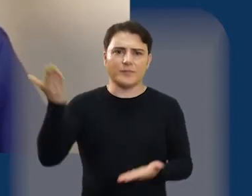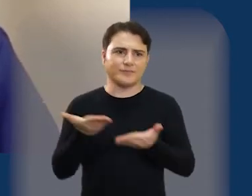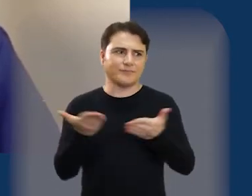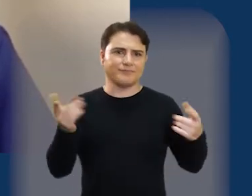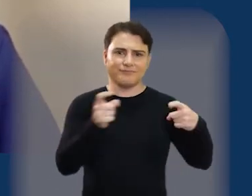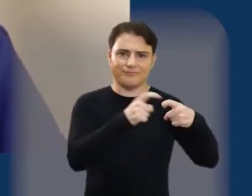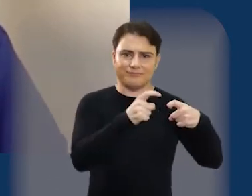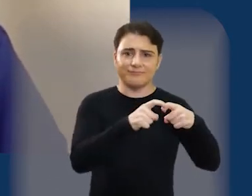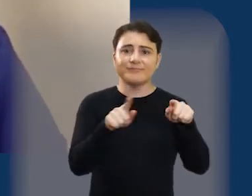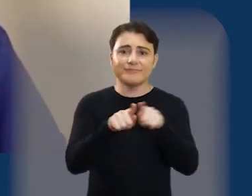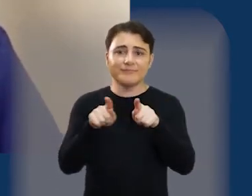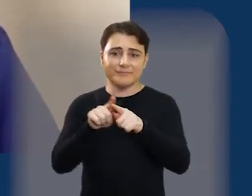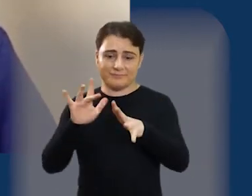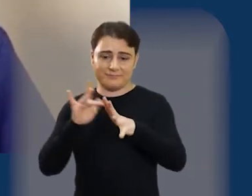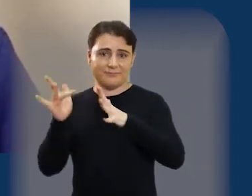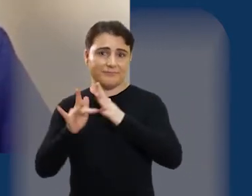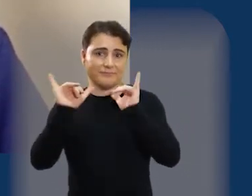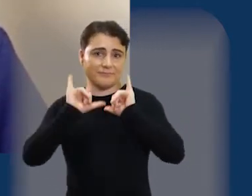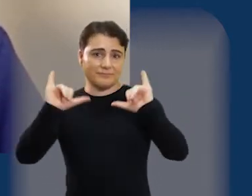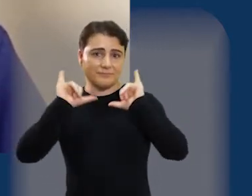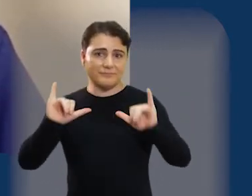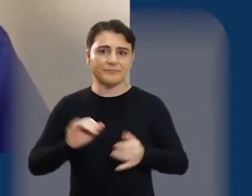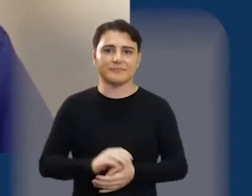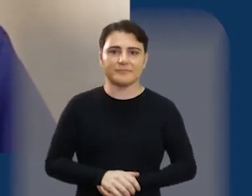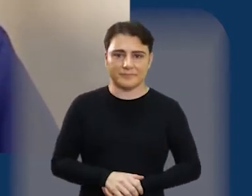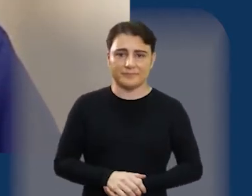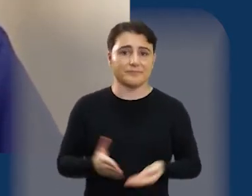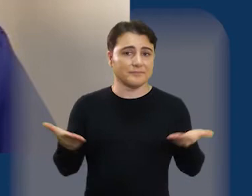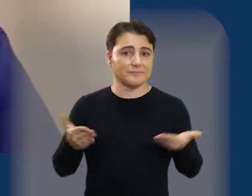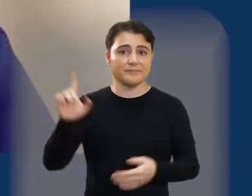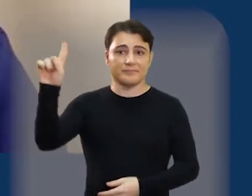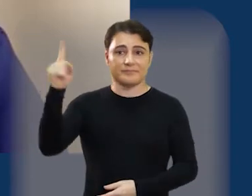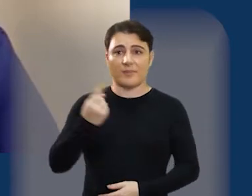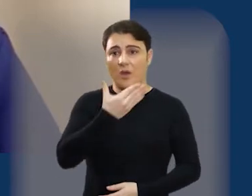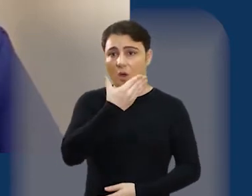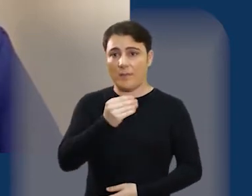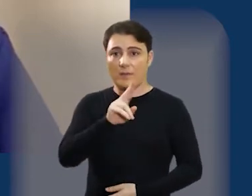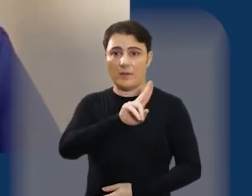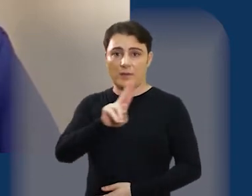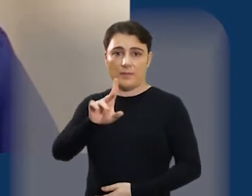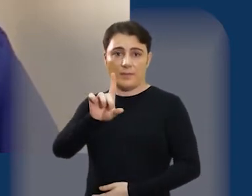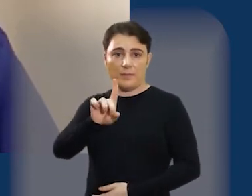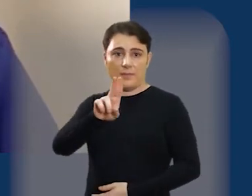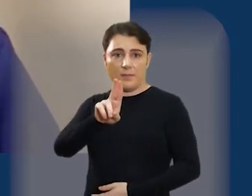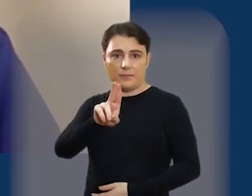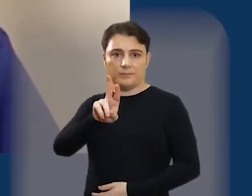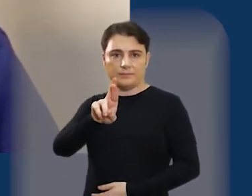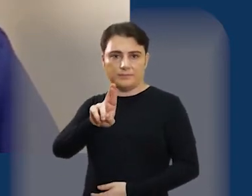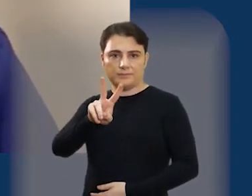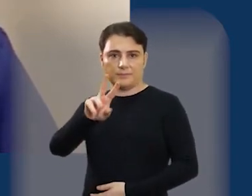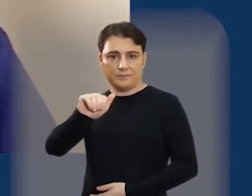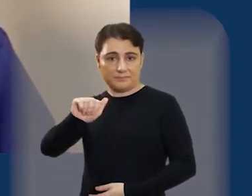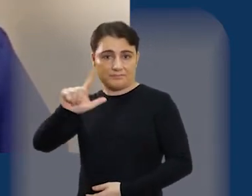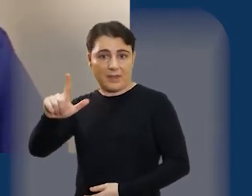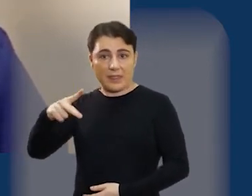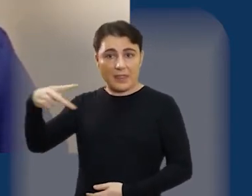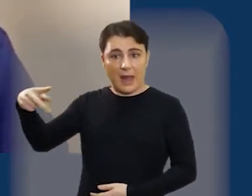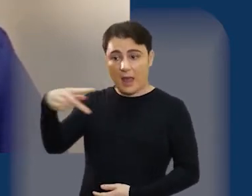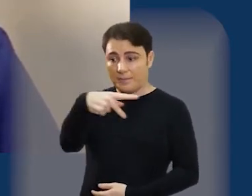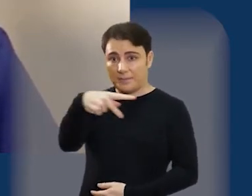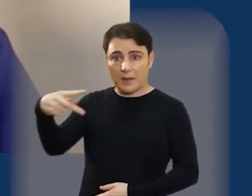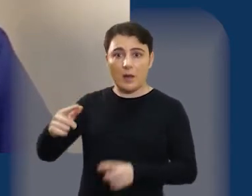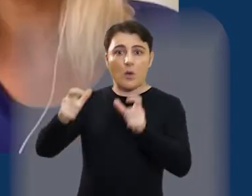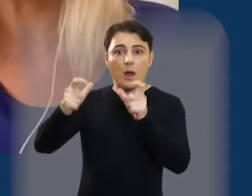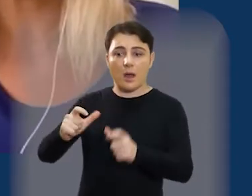consultórios médicos e nas redes sociais. Para falar sobre os benefícios e também sobre os cuidados necessários com esse